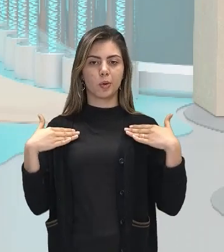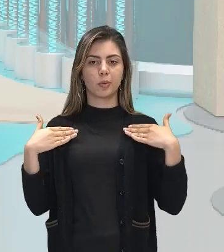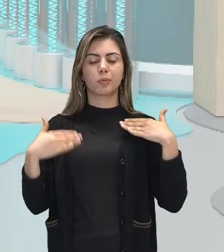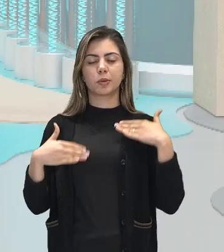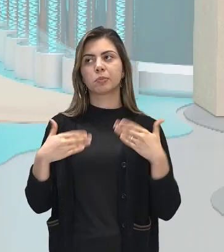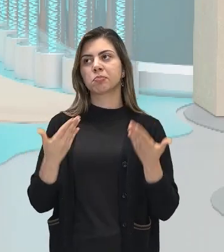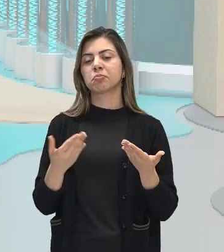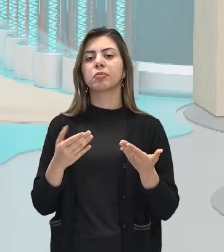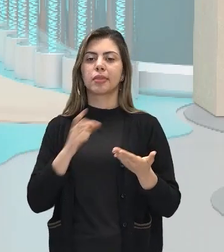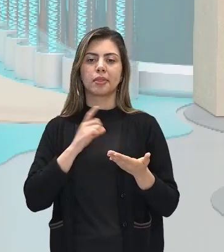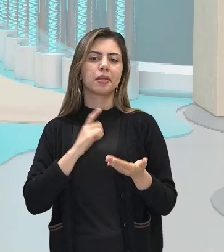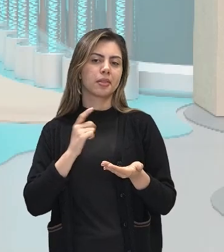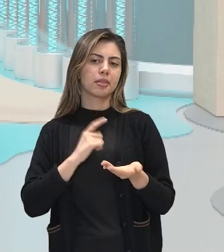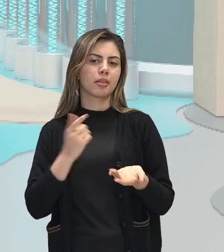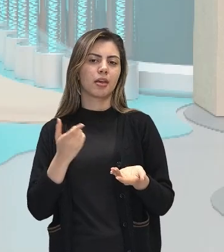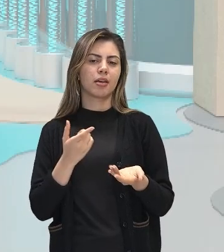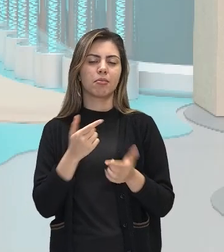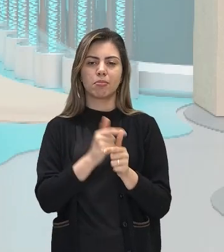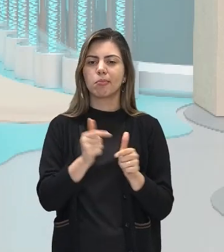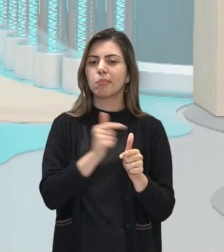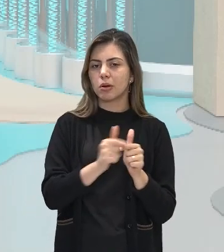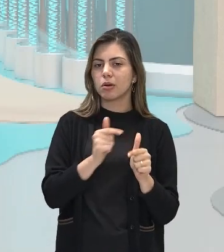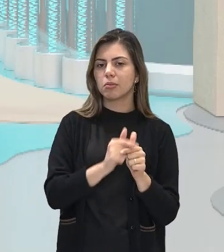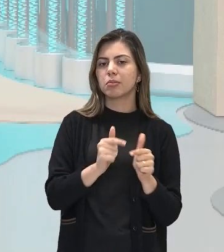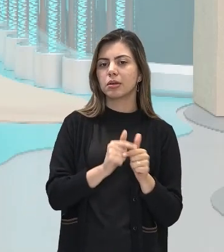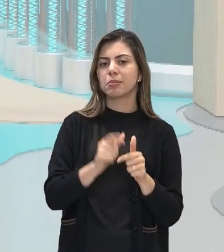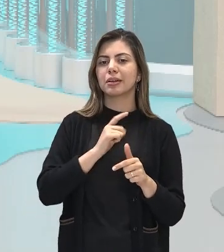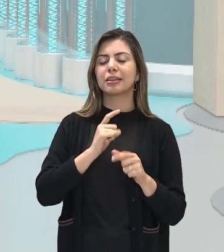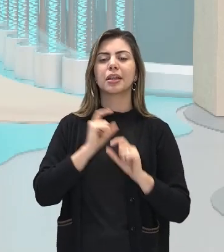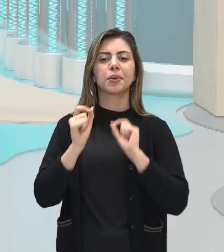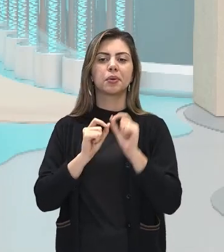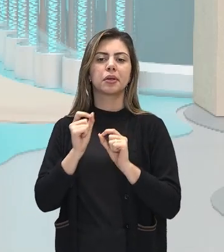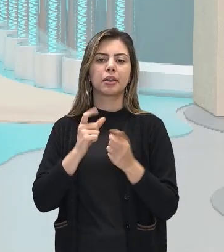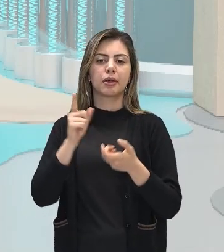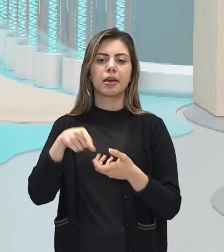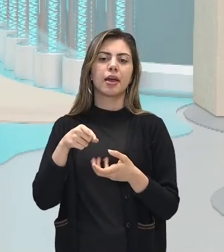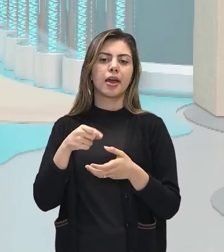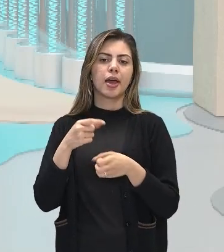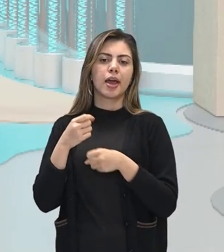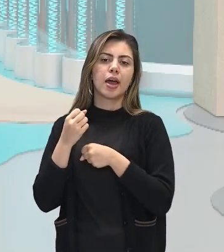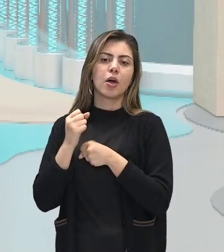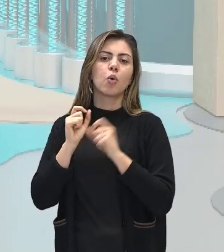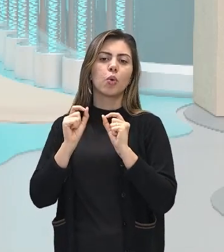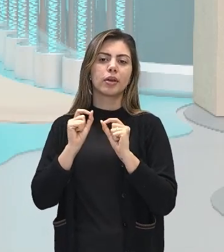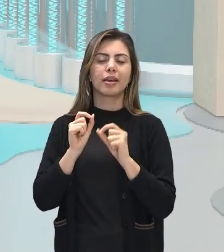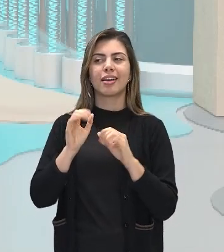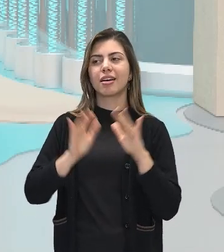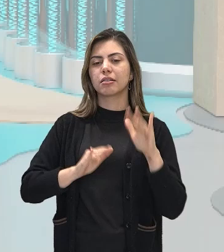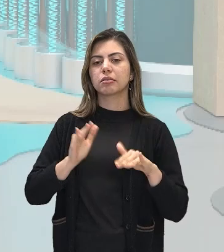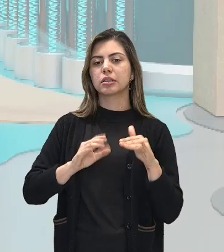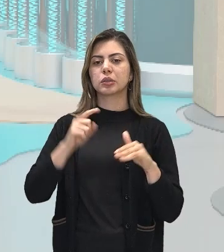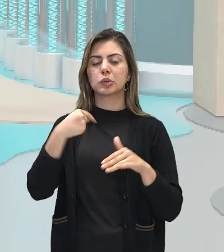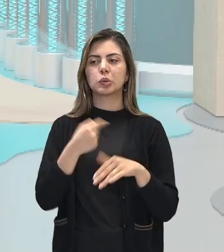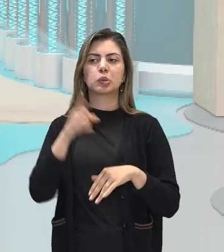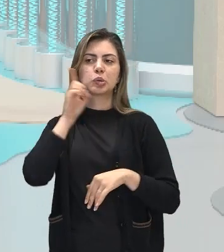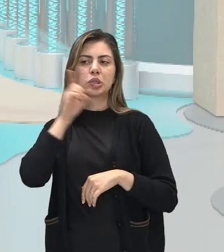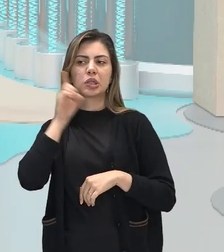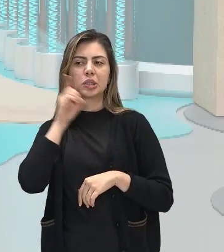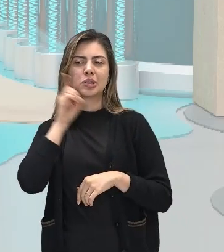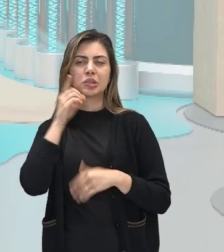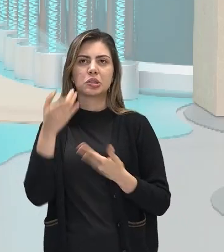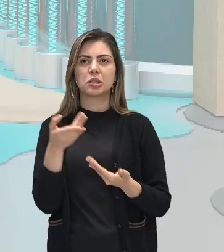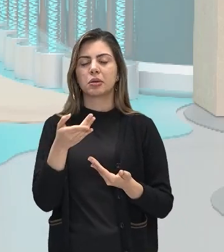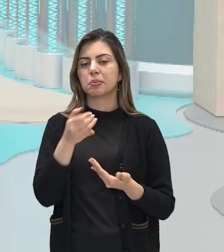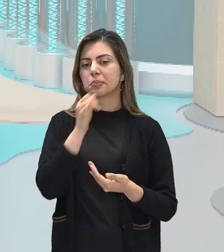problemas posturais, que são problemas adquiridos pela adoção de maus hábitos do nosso dia a dia, como, por